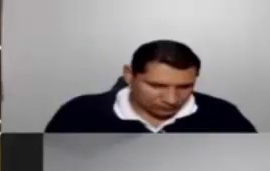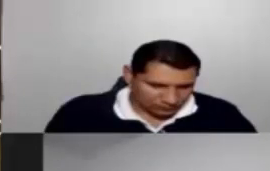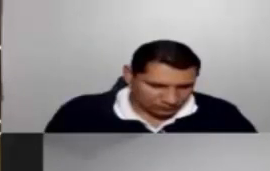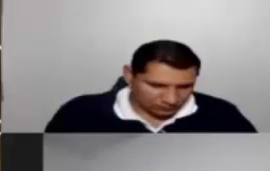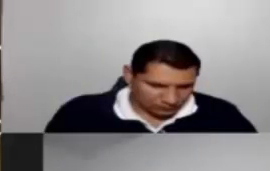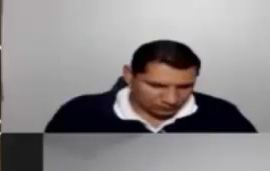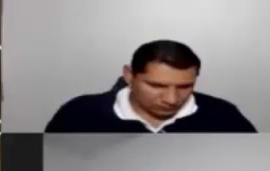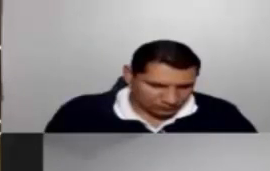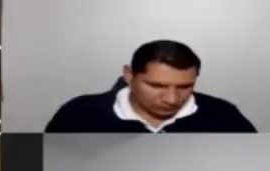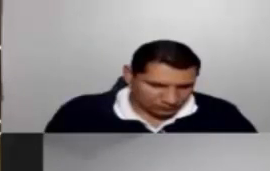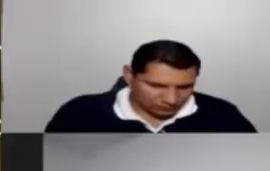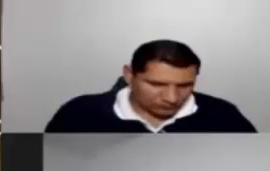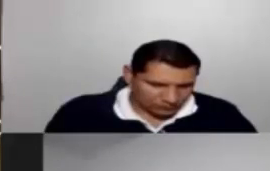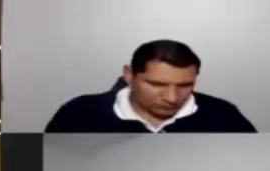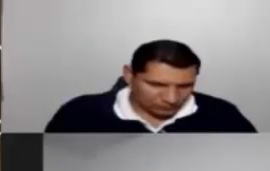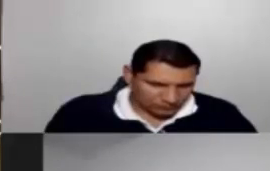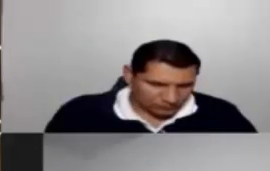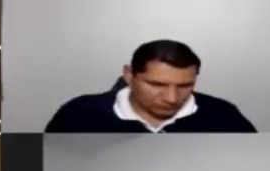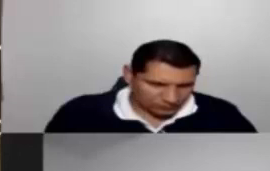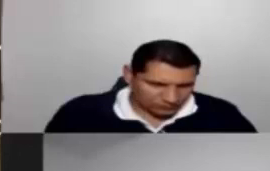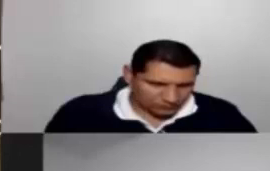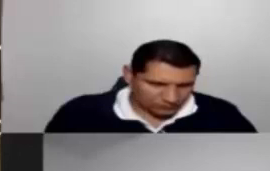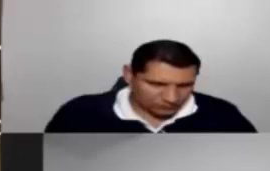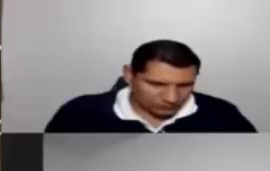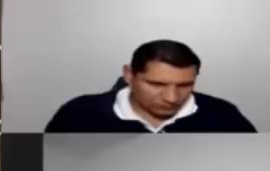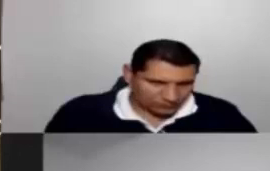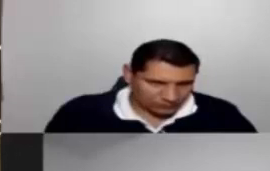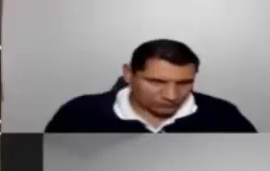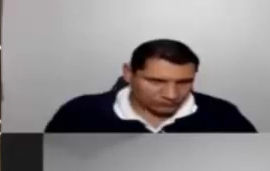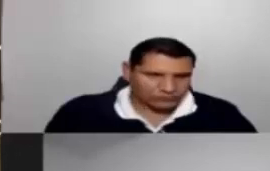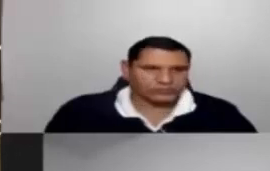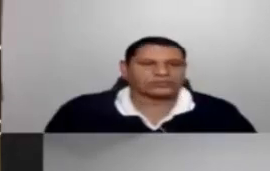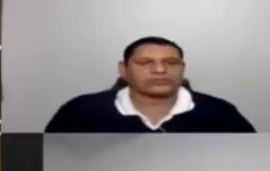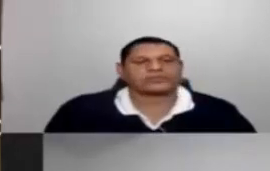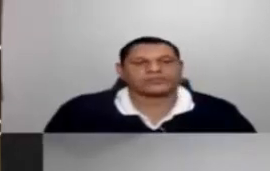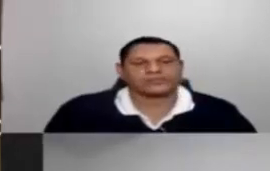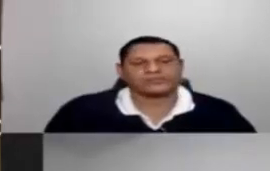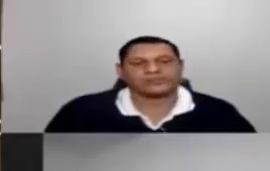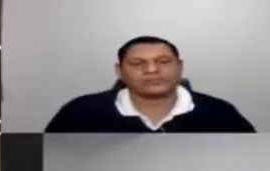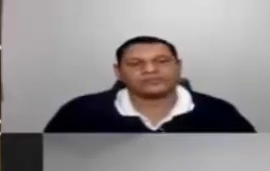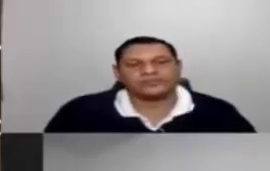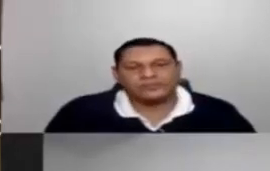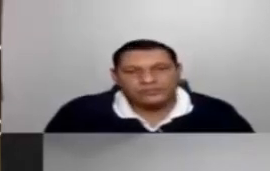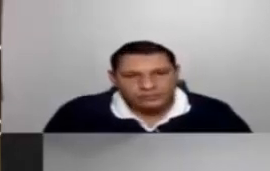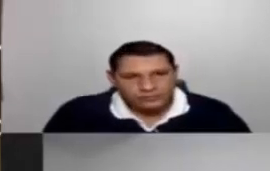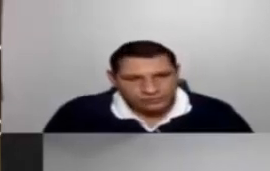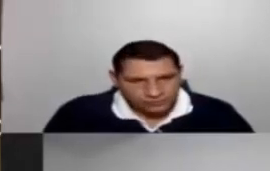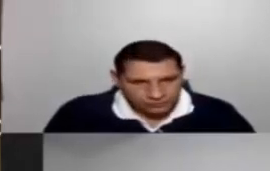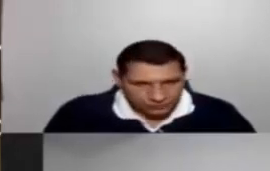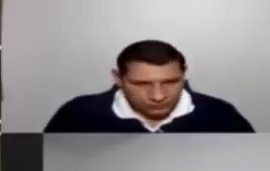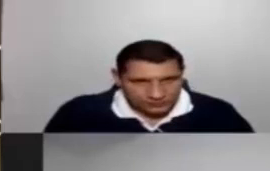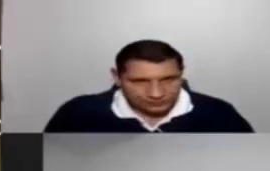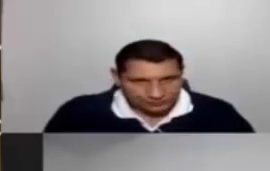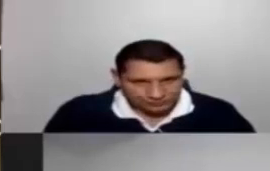Ele foi lá e levou o cativo e o cativeiro. Não é onde tá esse texto, mas tem um texto que fala isso. Levou o cativo e cativeiro. Eles falam que esse cativeiro